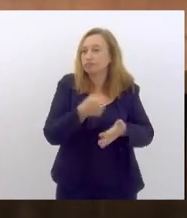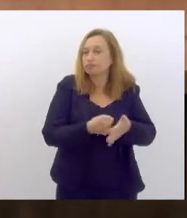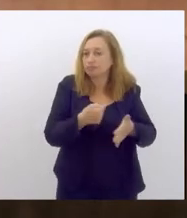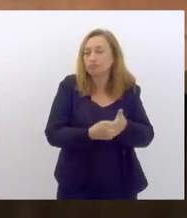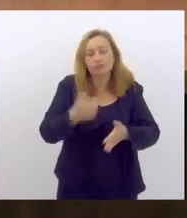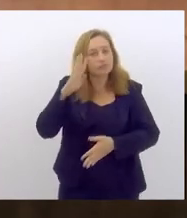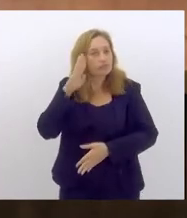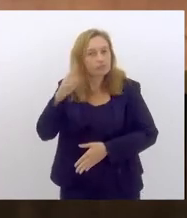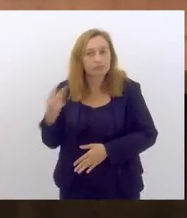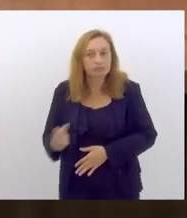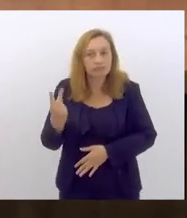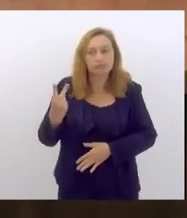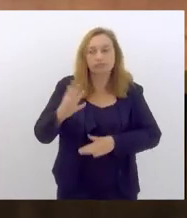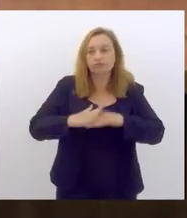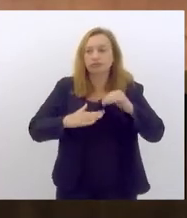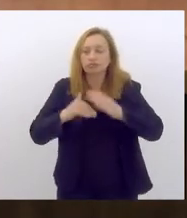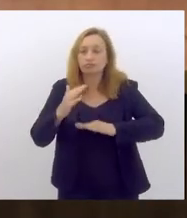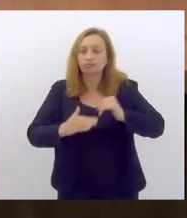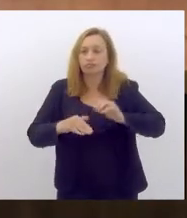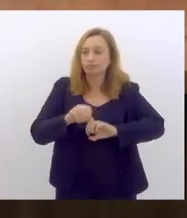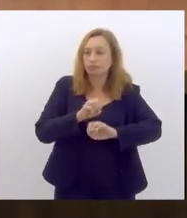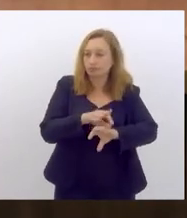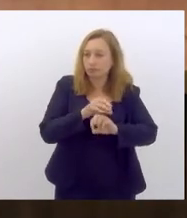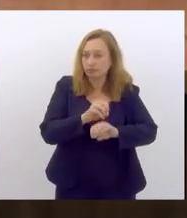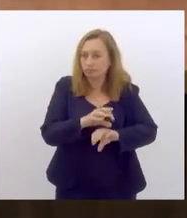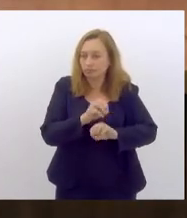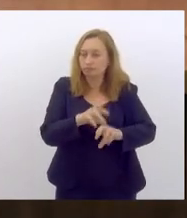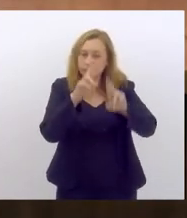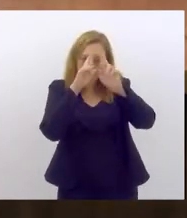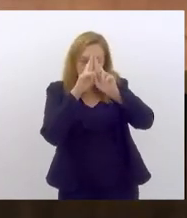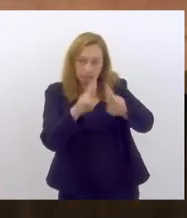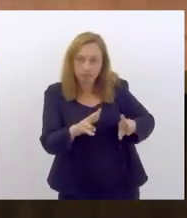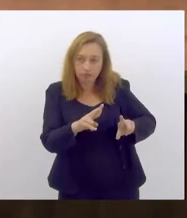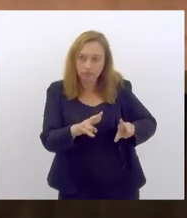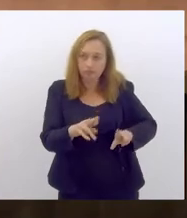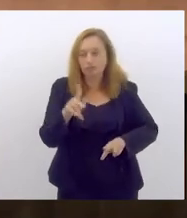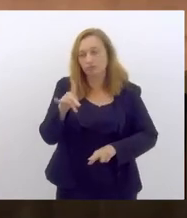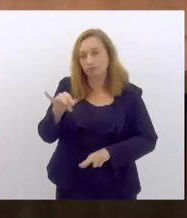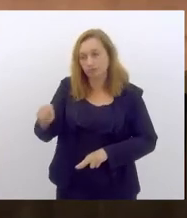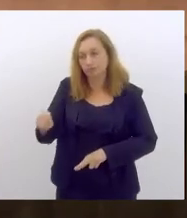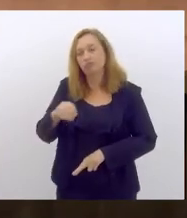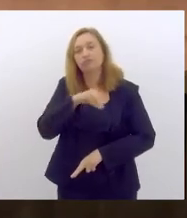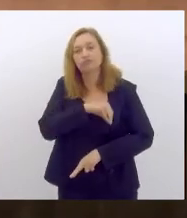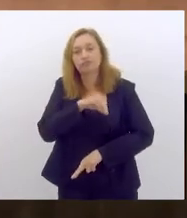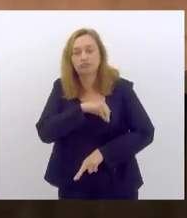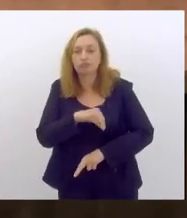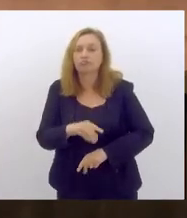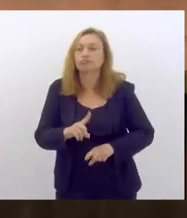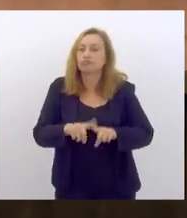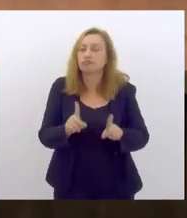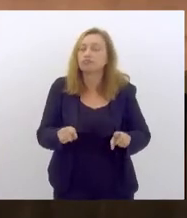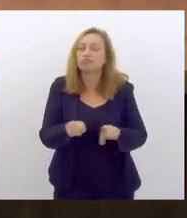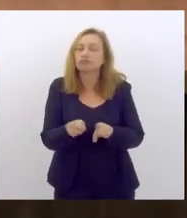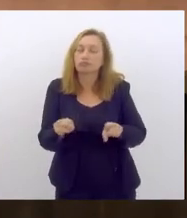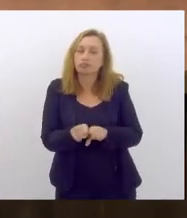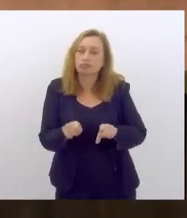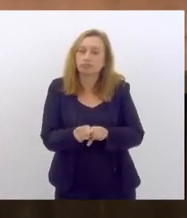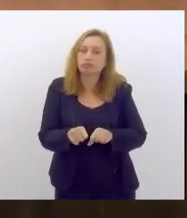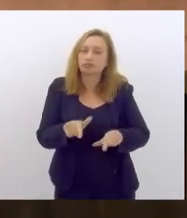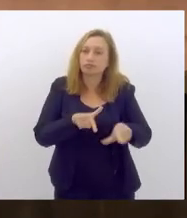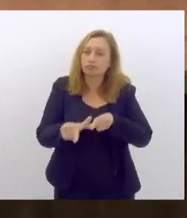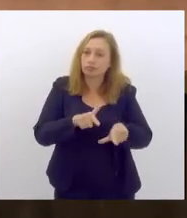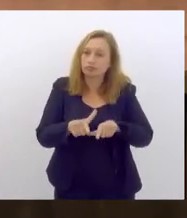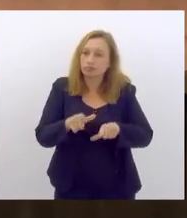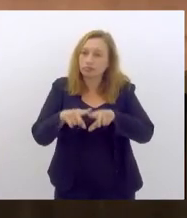principal pela valorização dos profissionais de educação, pelo respeito ao piso nacional do magistério, mas ela é muito importante para que o trabalho